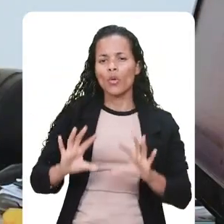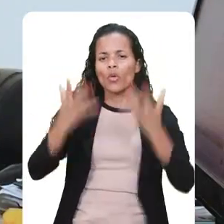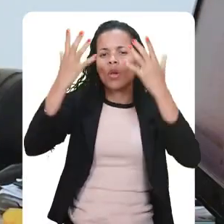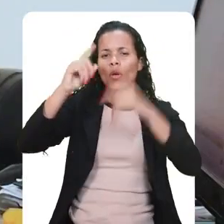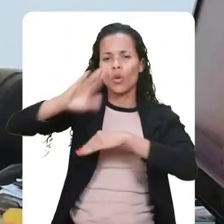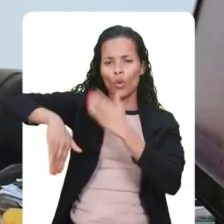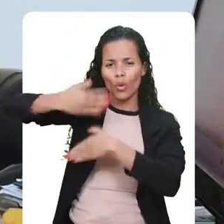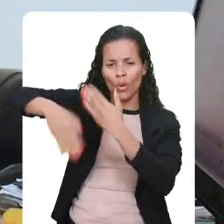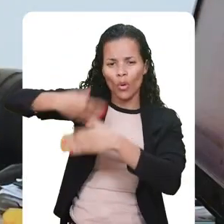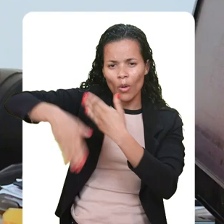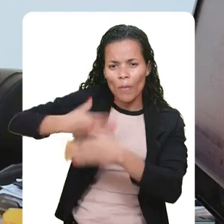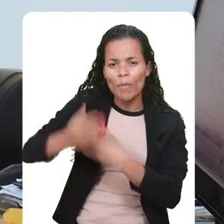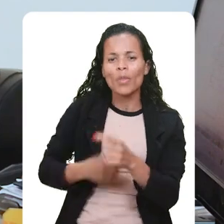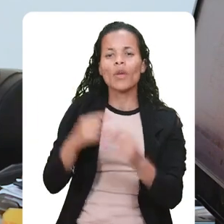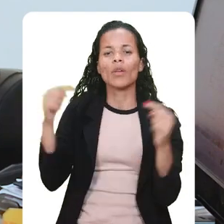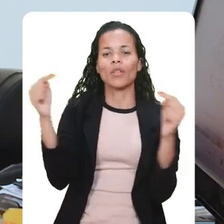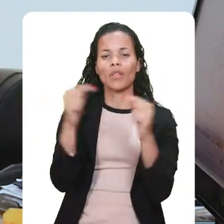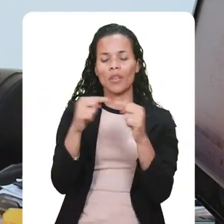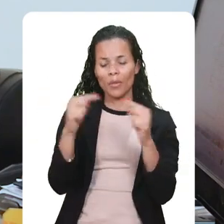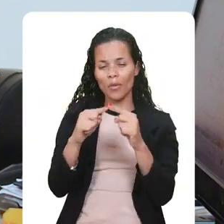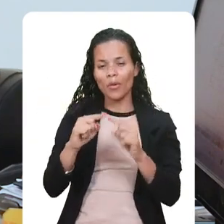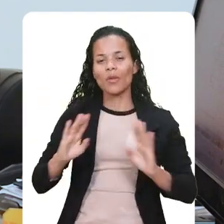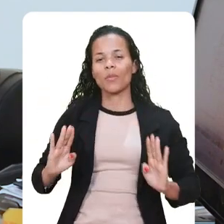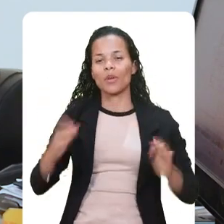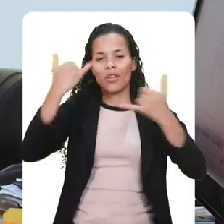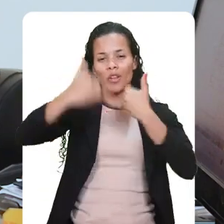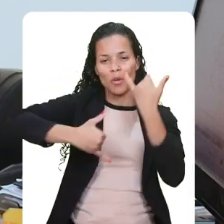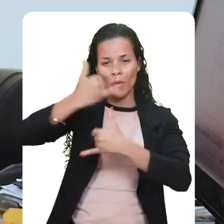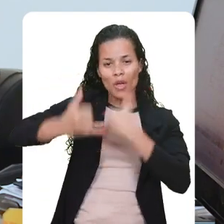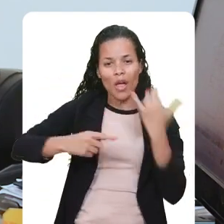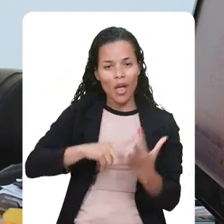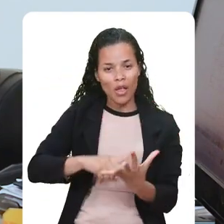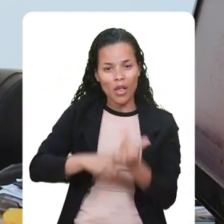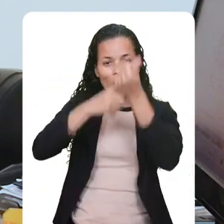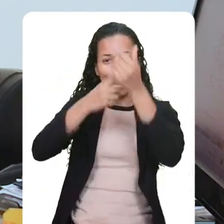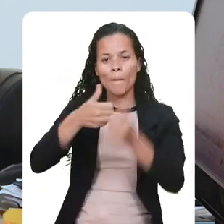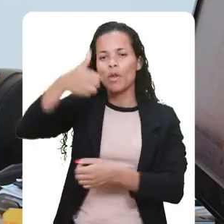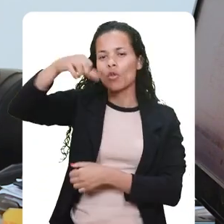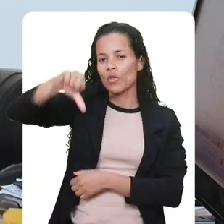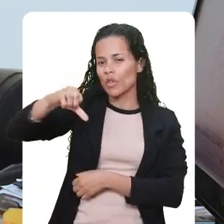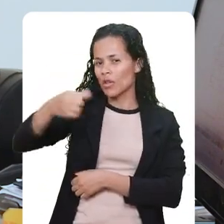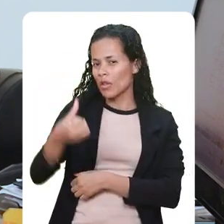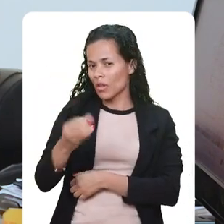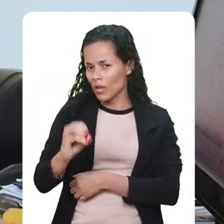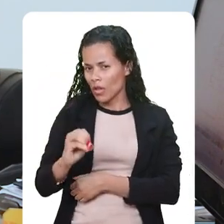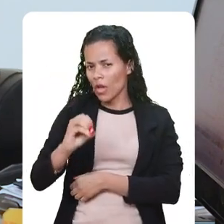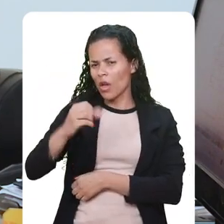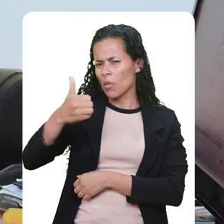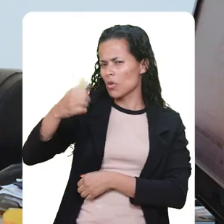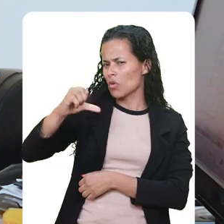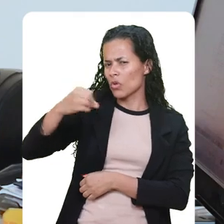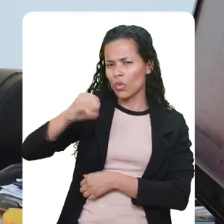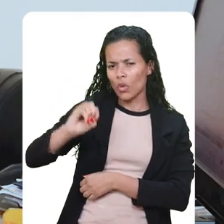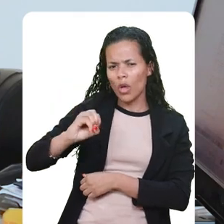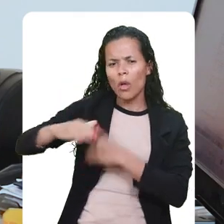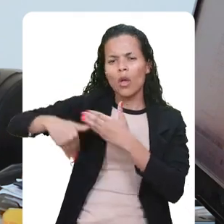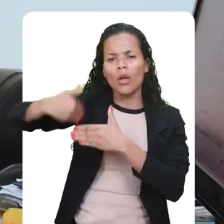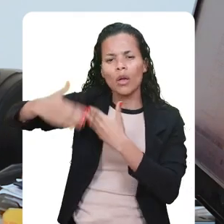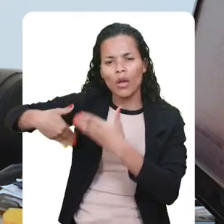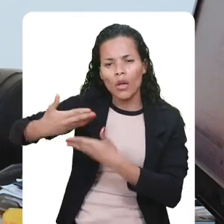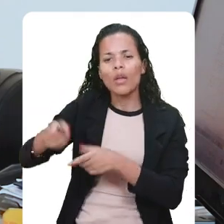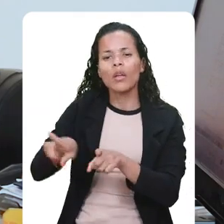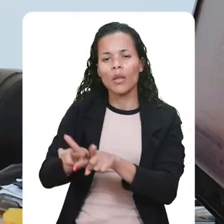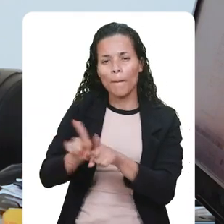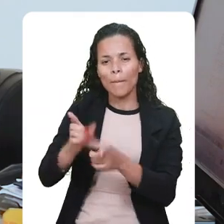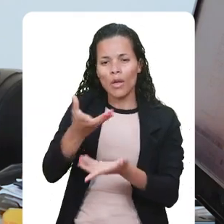uma evolução naquele tipo de agremiação artística que a gente viveu dos anos 60, 70, e de 80 para cá a gente começou a conviver com